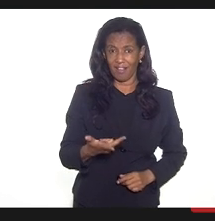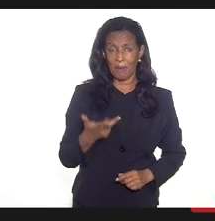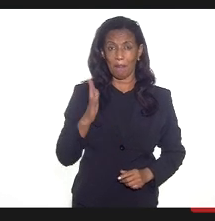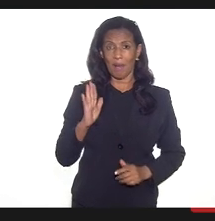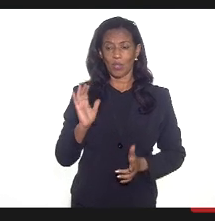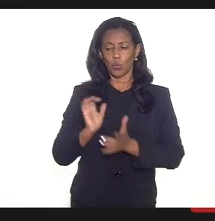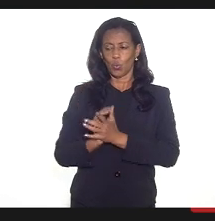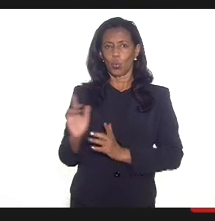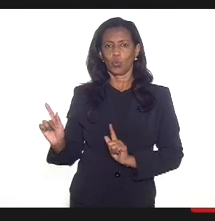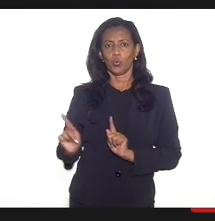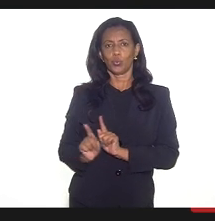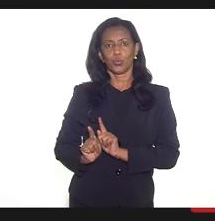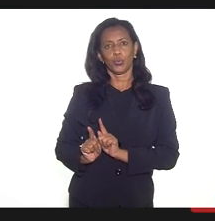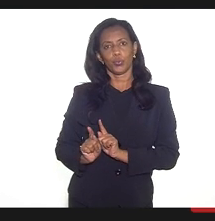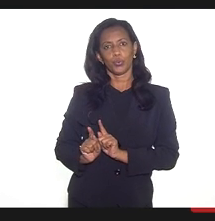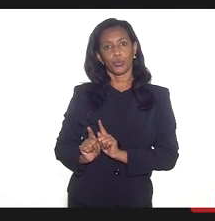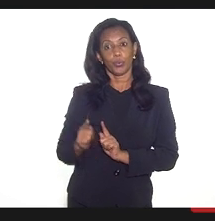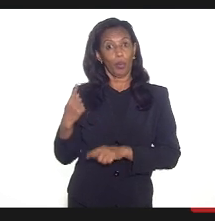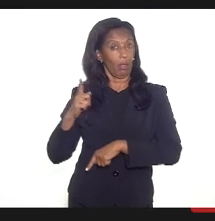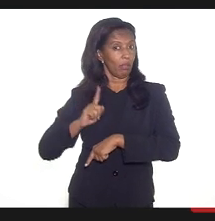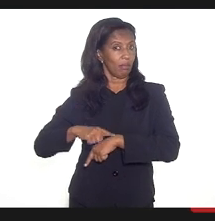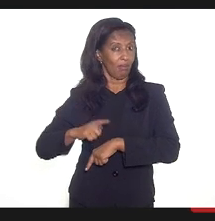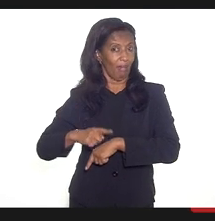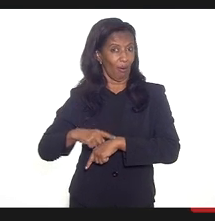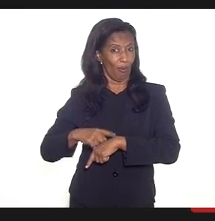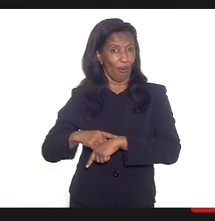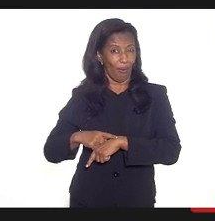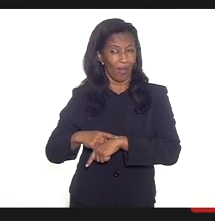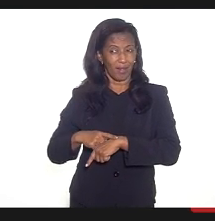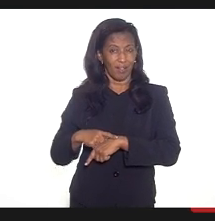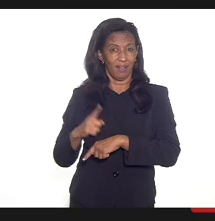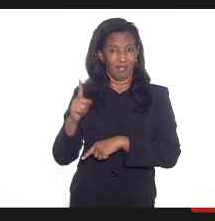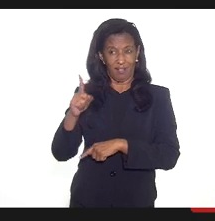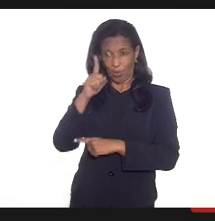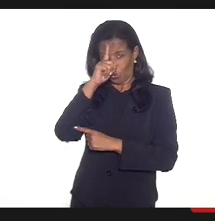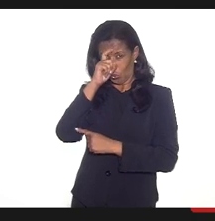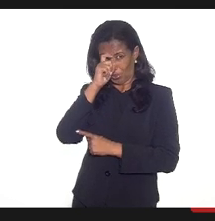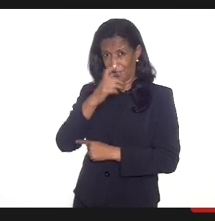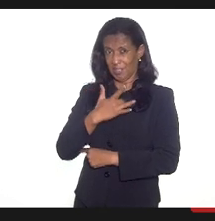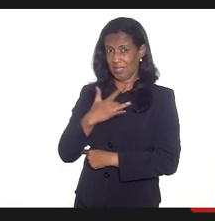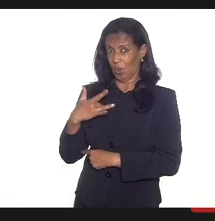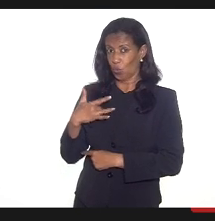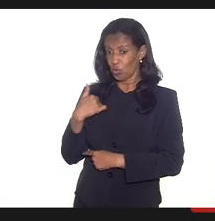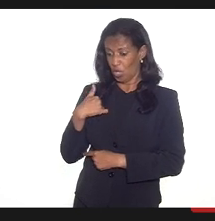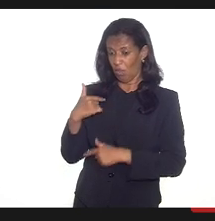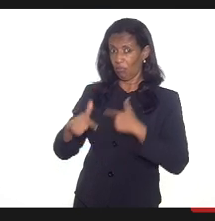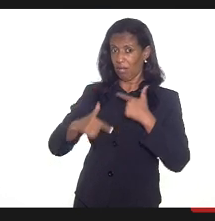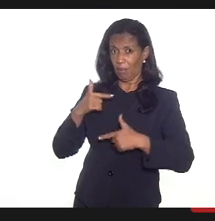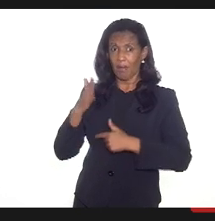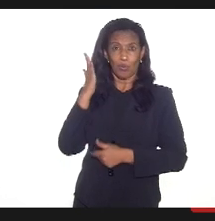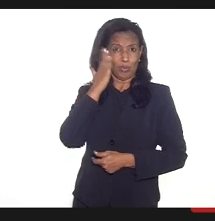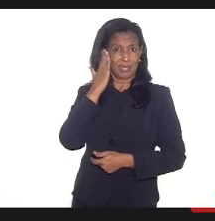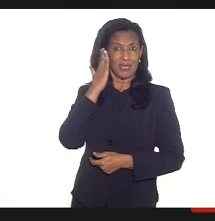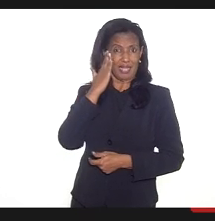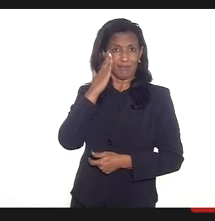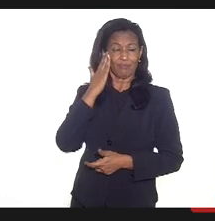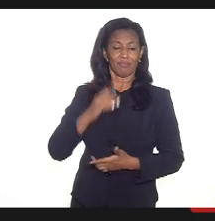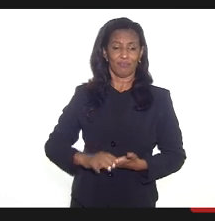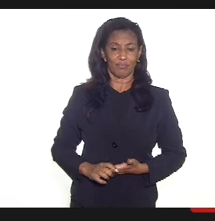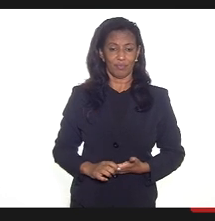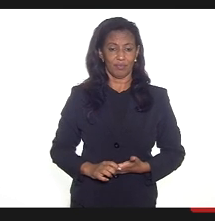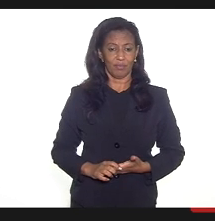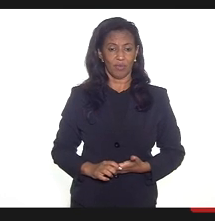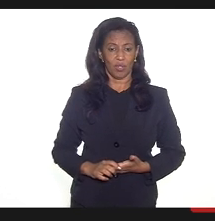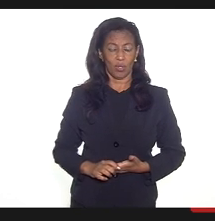marido dela lá do lado, porque na hora, ali no atendimento de saúde, eu sou enfermeira, sei disso,